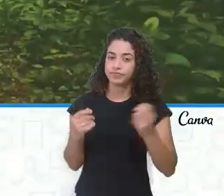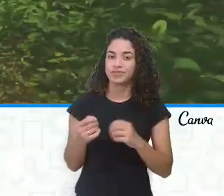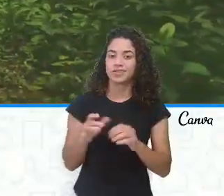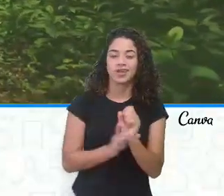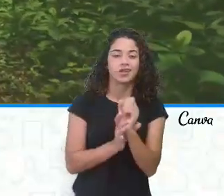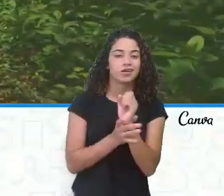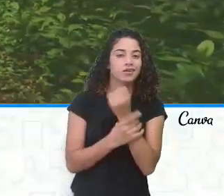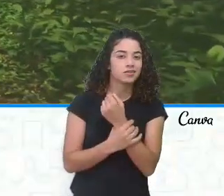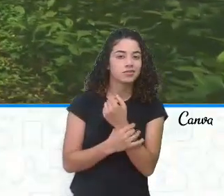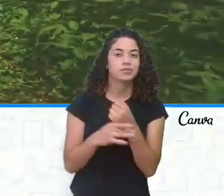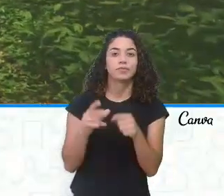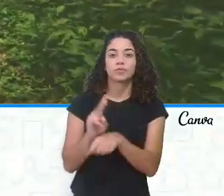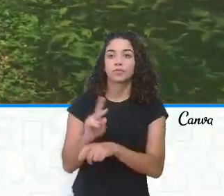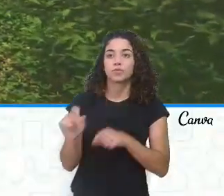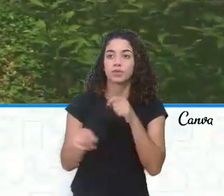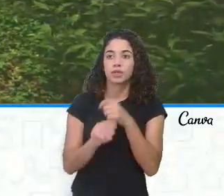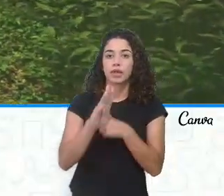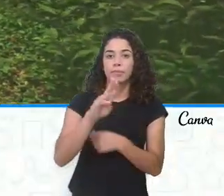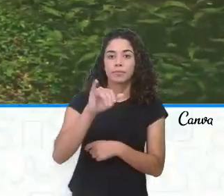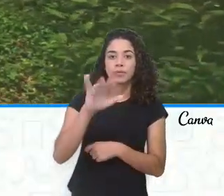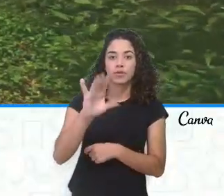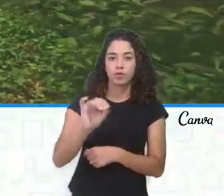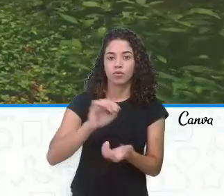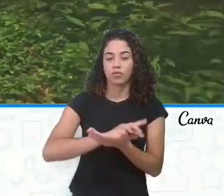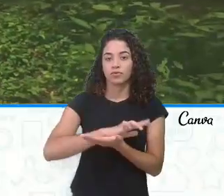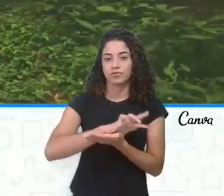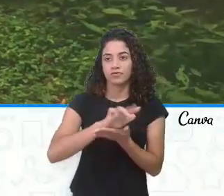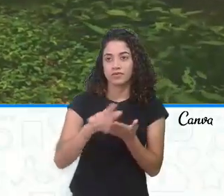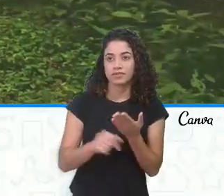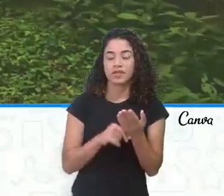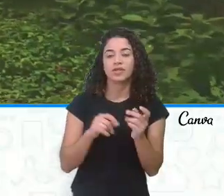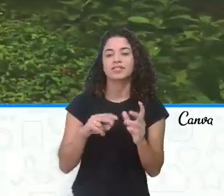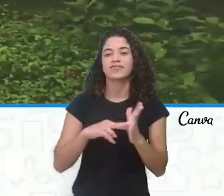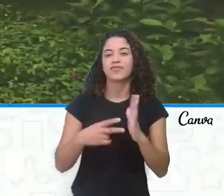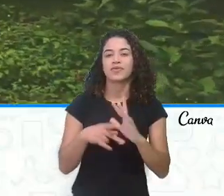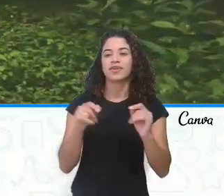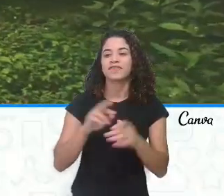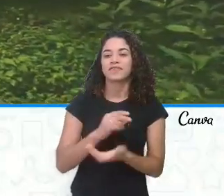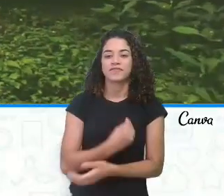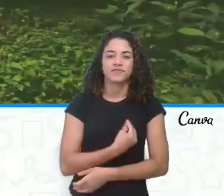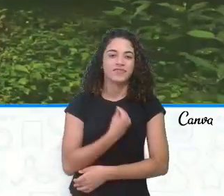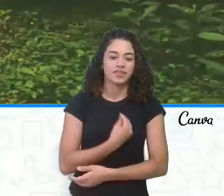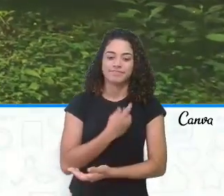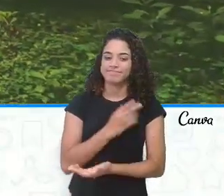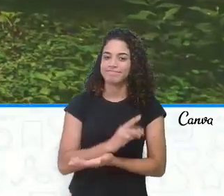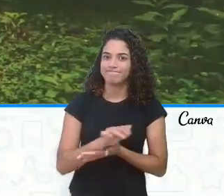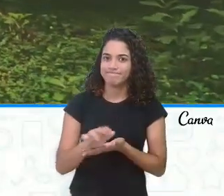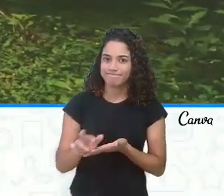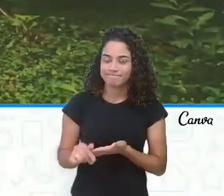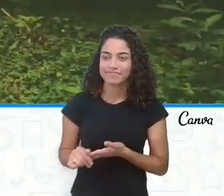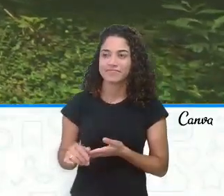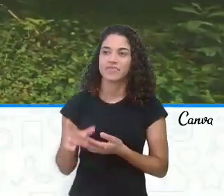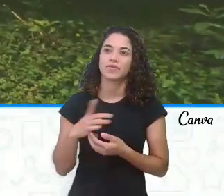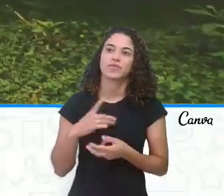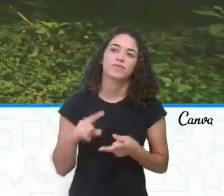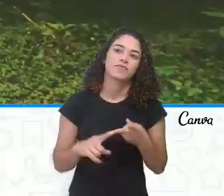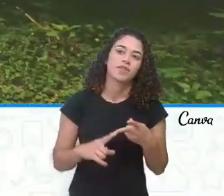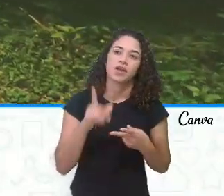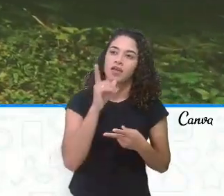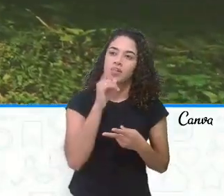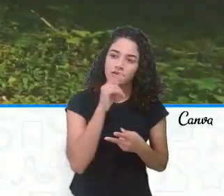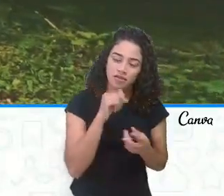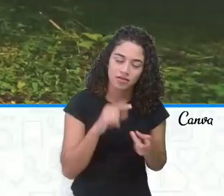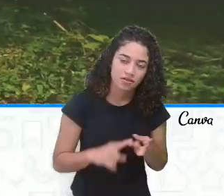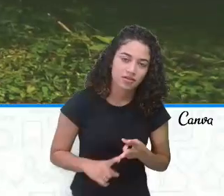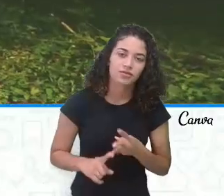da biodiversidade, ou seja, da quantidade de vida que existe ali naquele lugar, dos mananciais de água, da